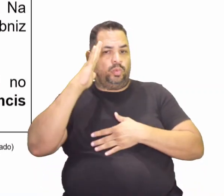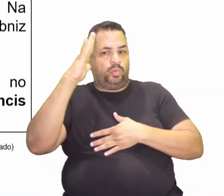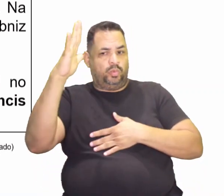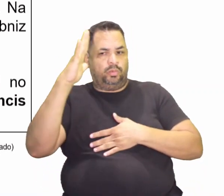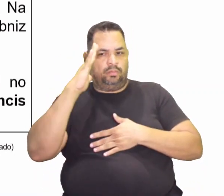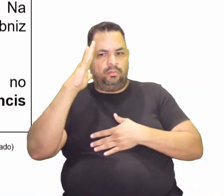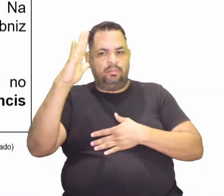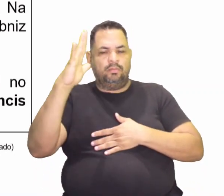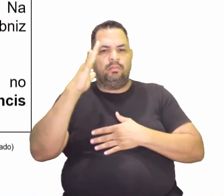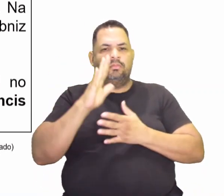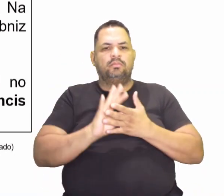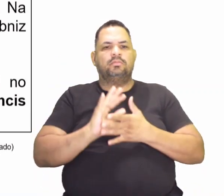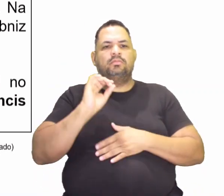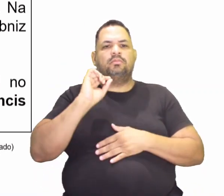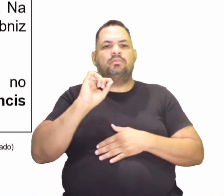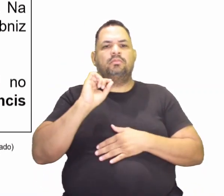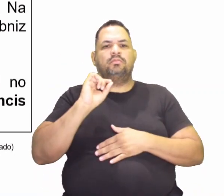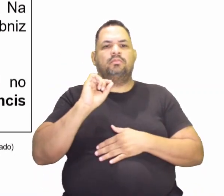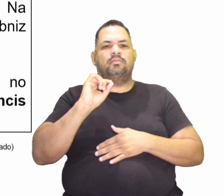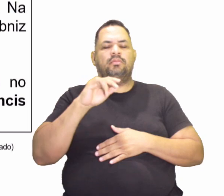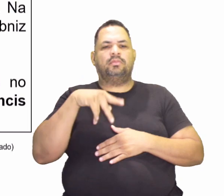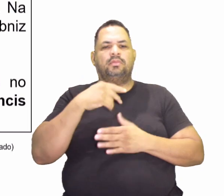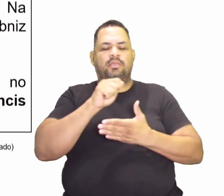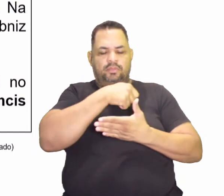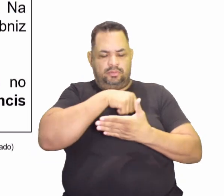ó, já anota aí no seu caderno, ok? No seu